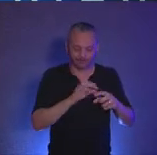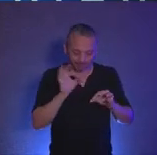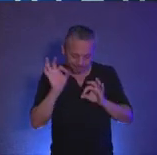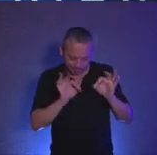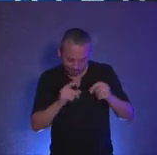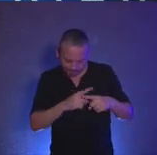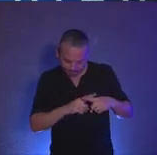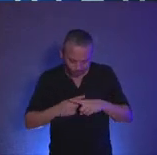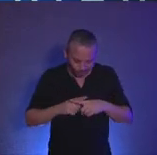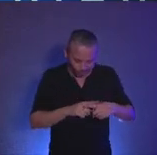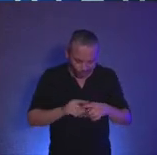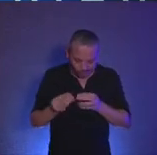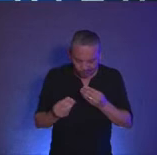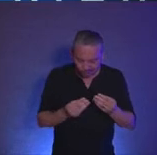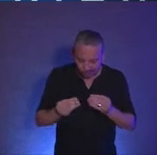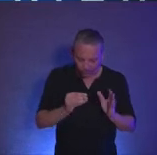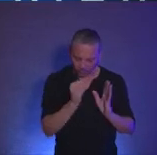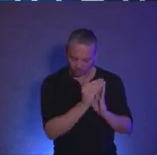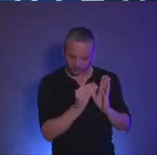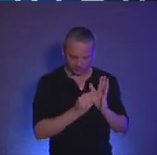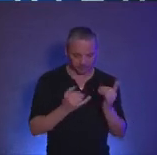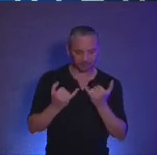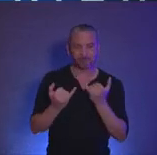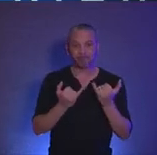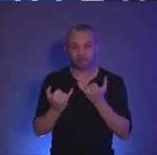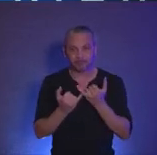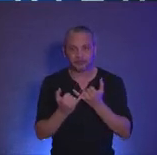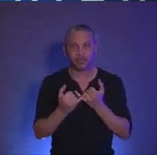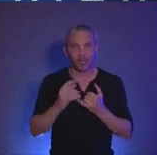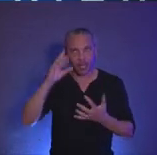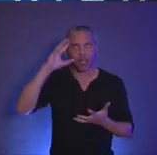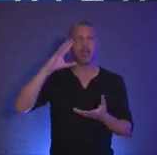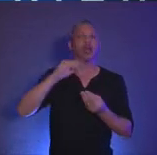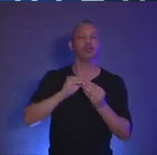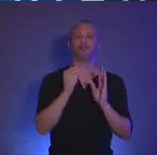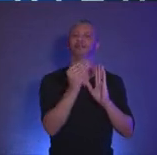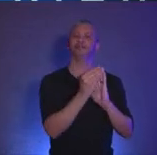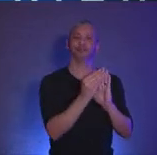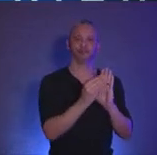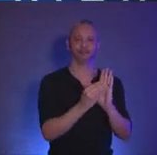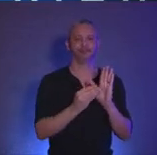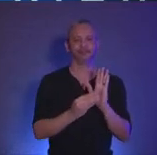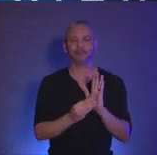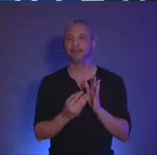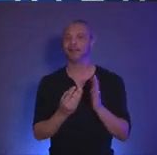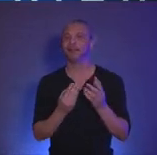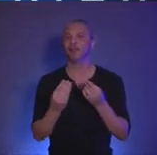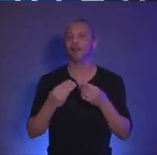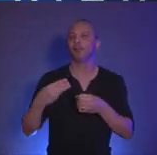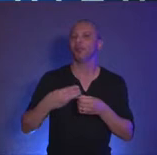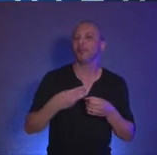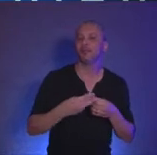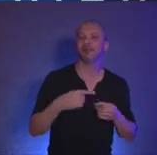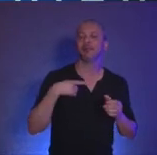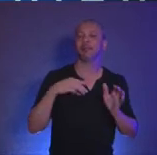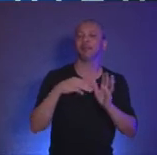gente normalizava alguns desses dados, né, que são muito díspares entre municípios. Tem a nossa